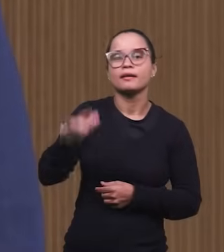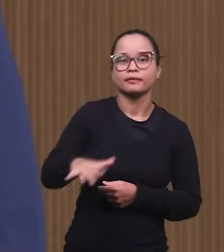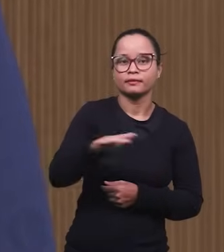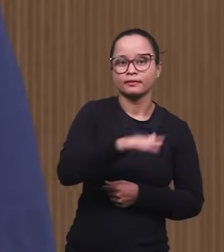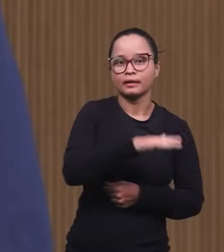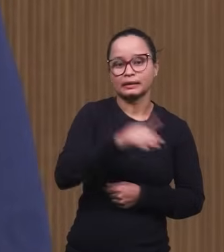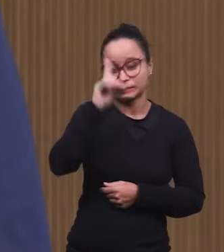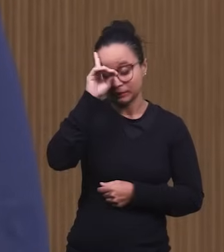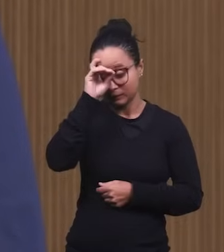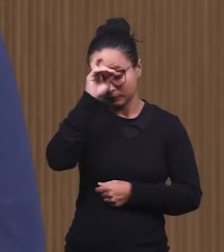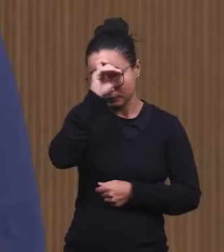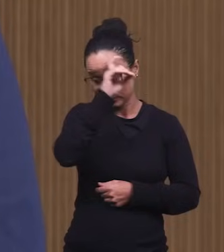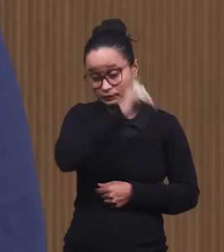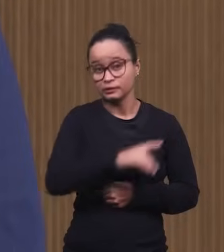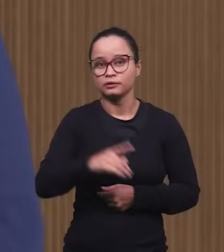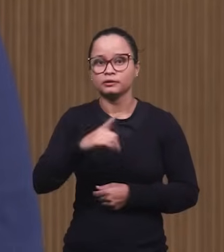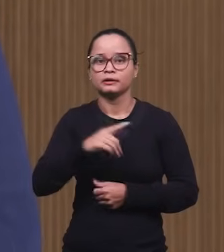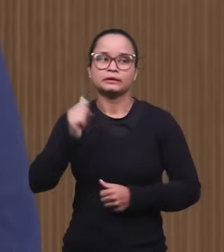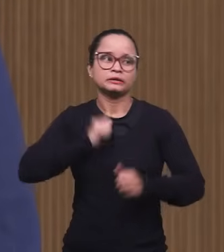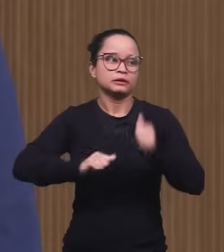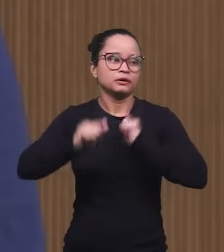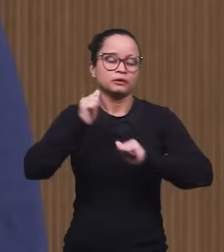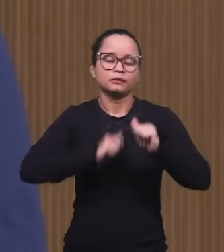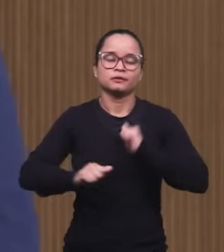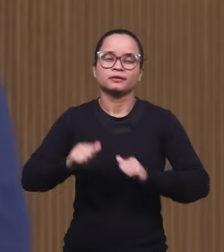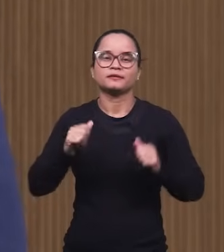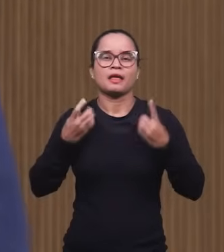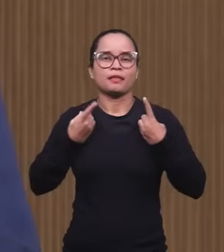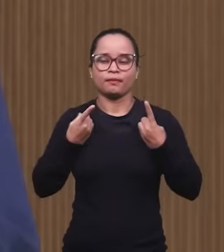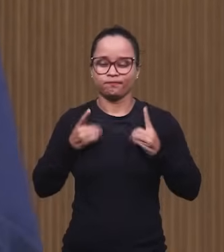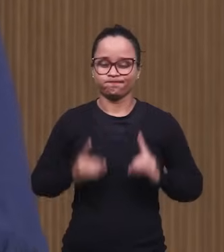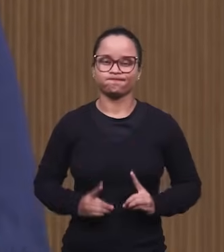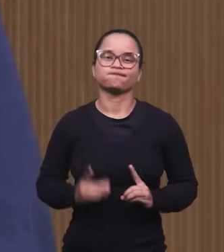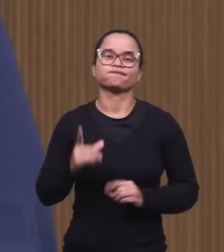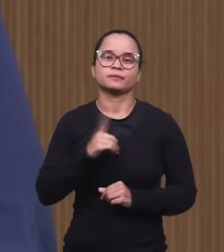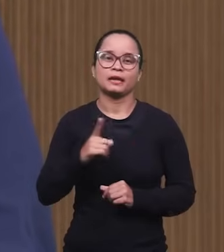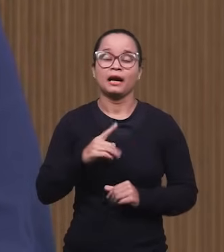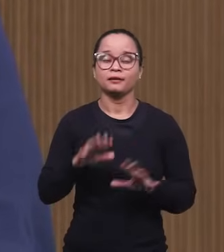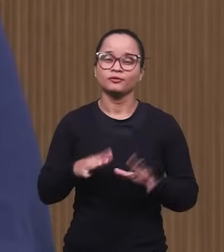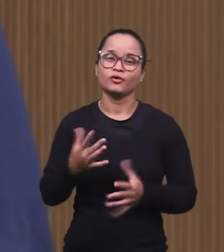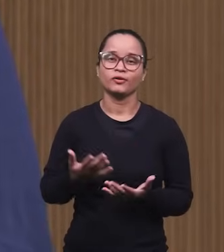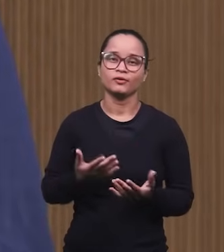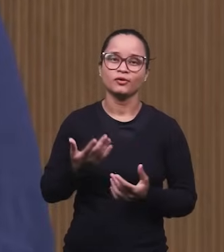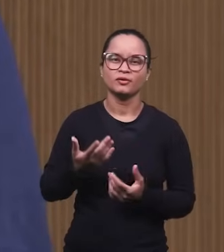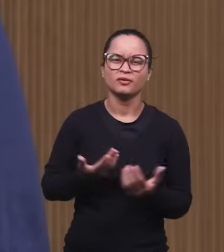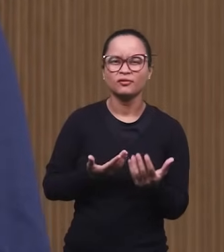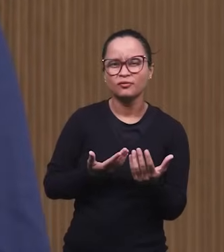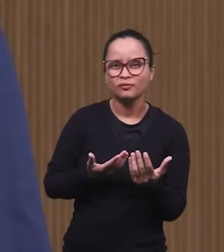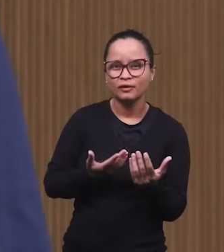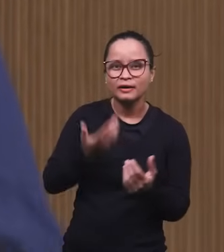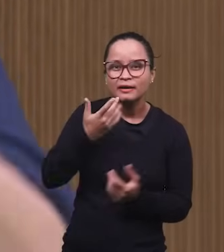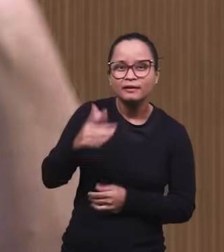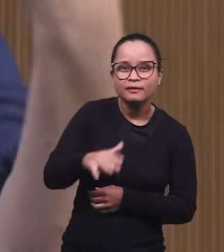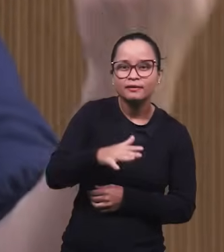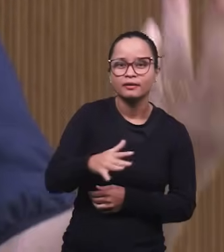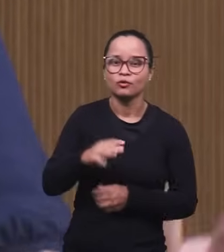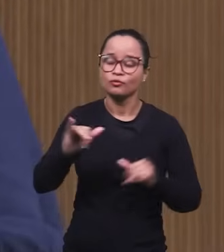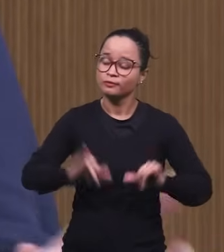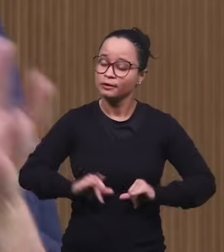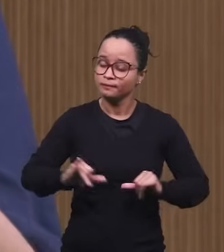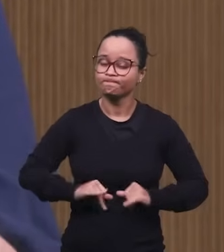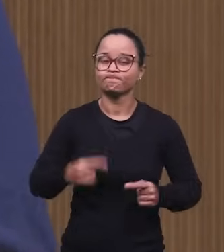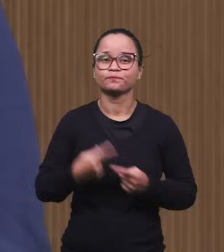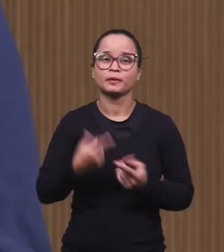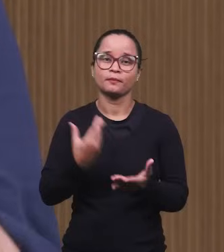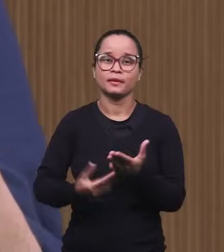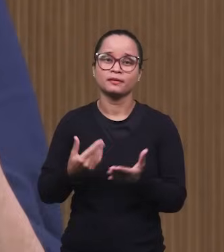com muitas dificuldades, assim, de ansiedade, de depressão, mesmo novinhas, né? Sofrendo com luto porque perderam